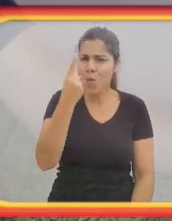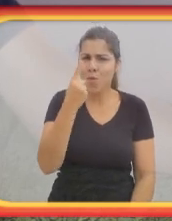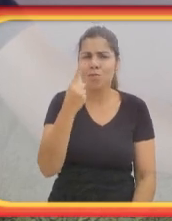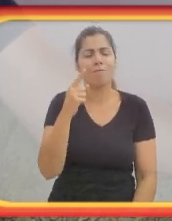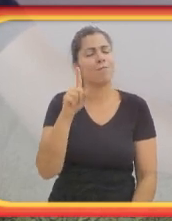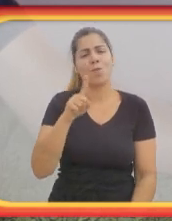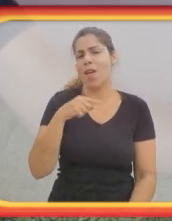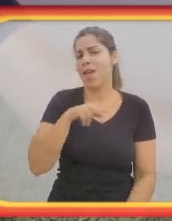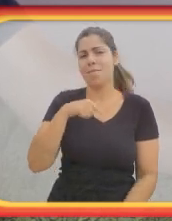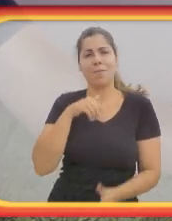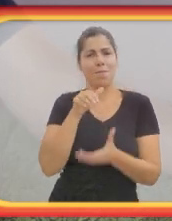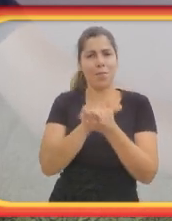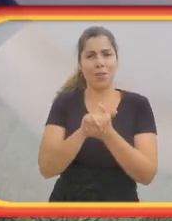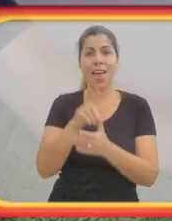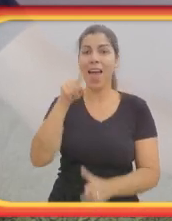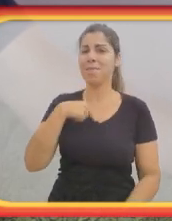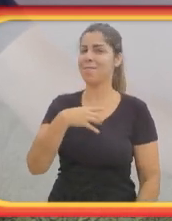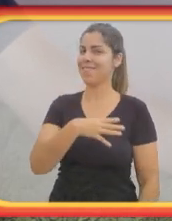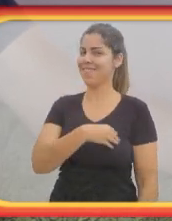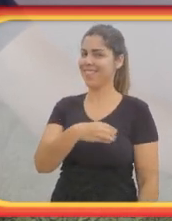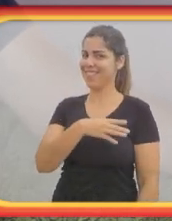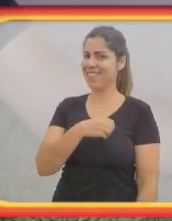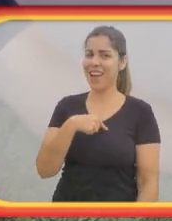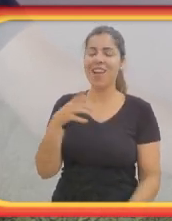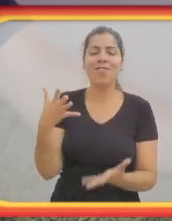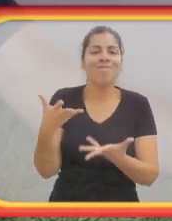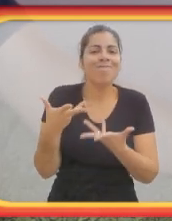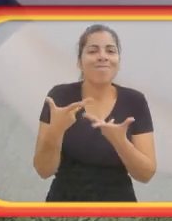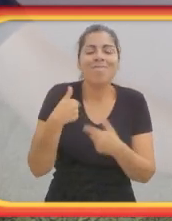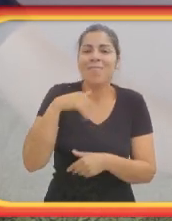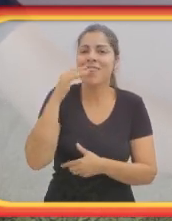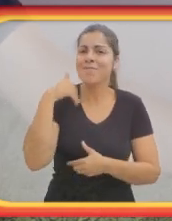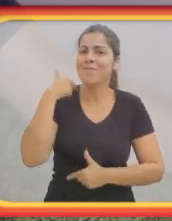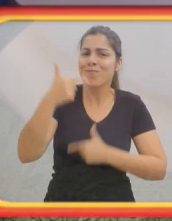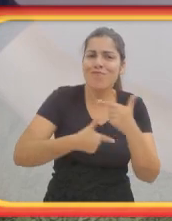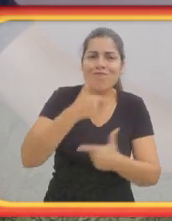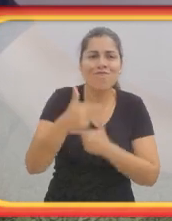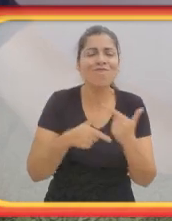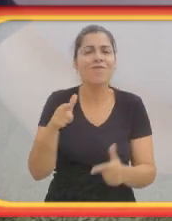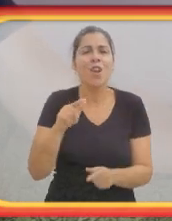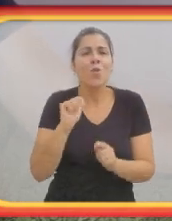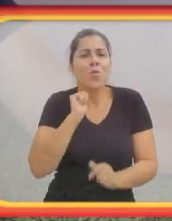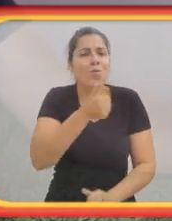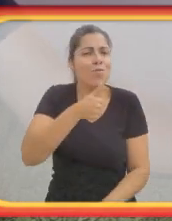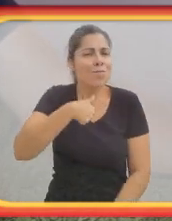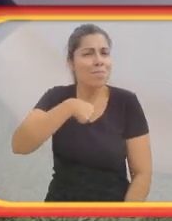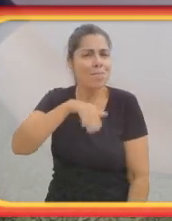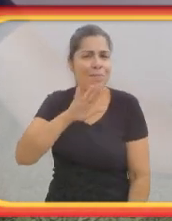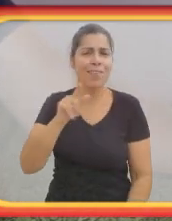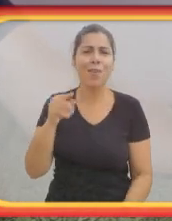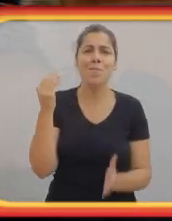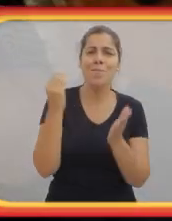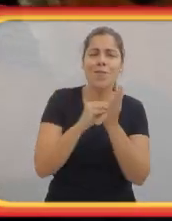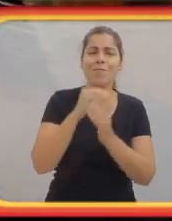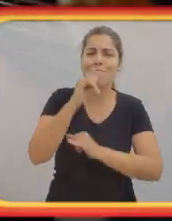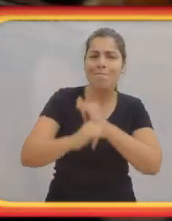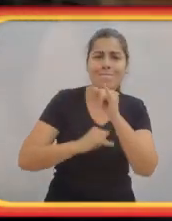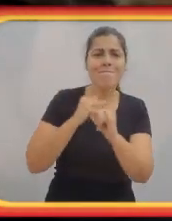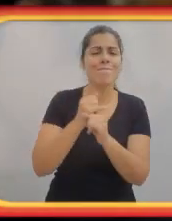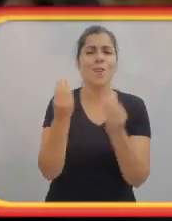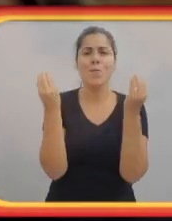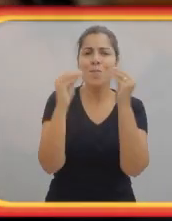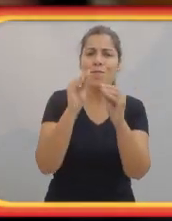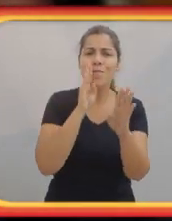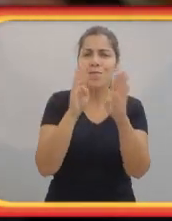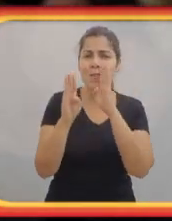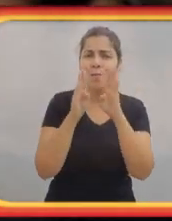mulher e da minha filha em relação à música. São os fãs número 1 e número 2. O número 1 não é a minha mulher, é a minha filha.